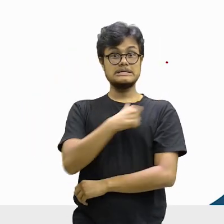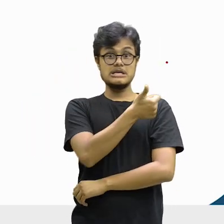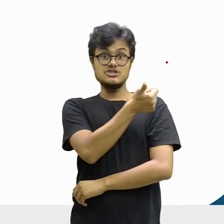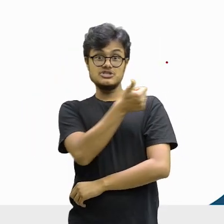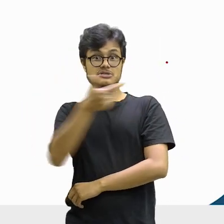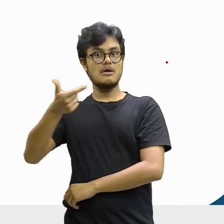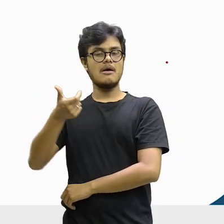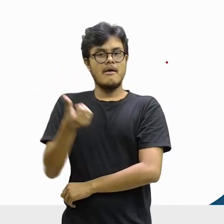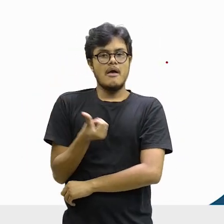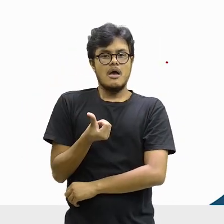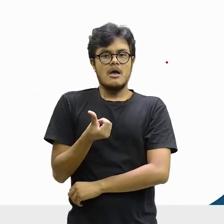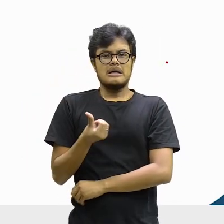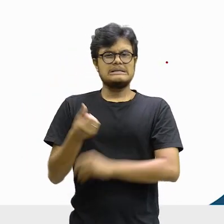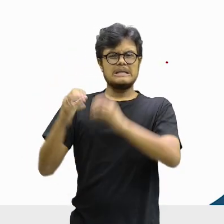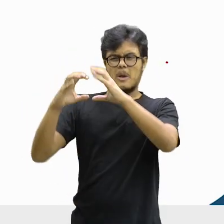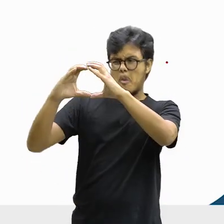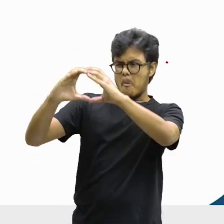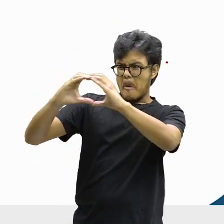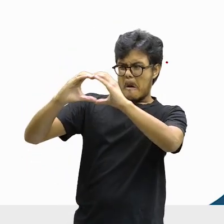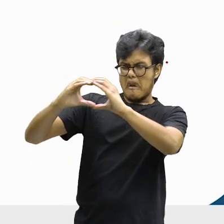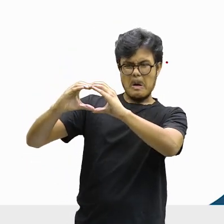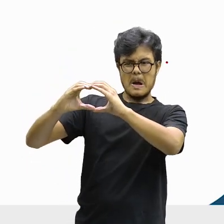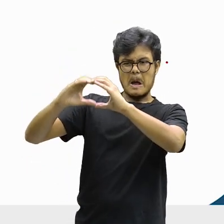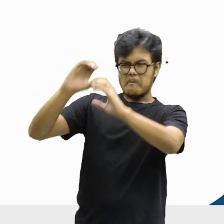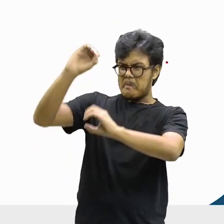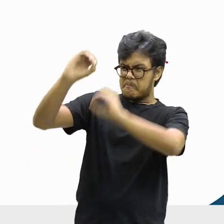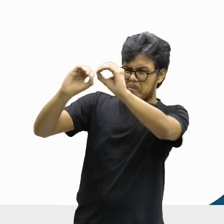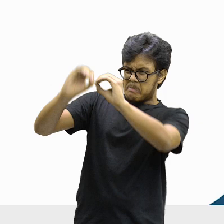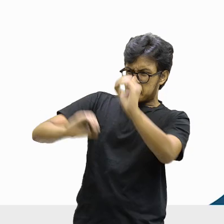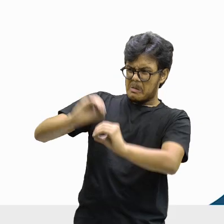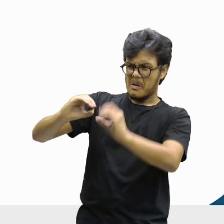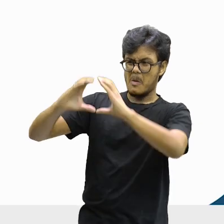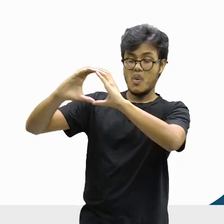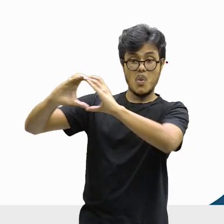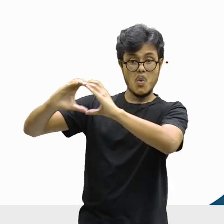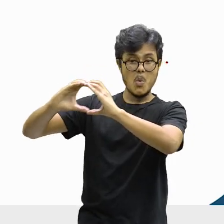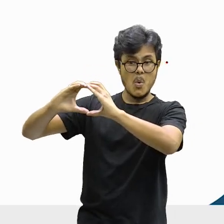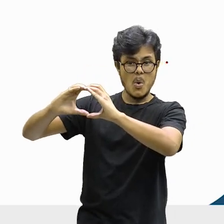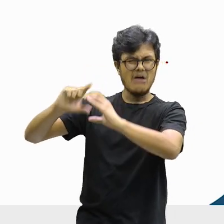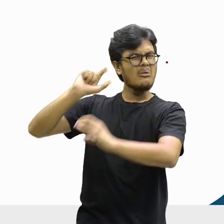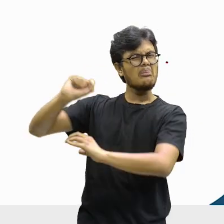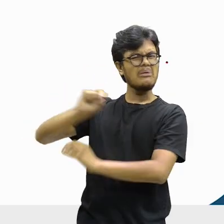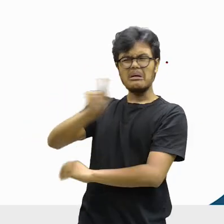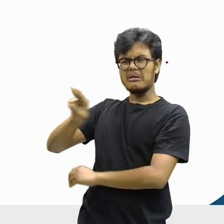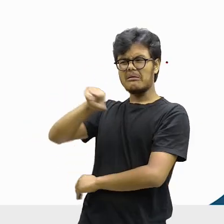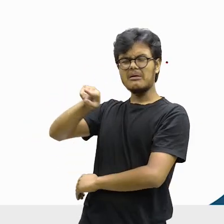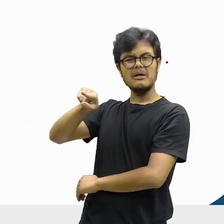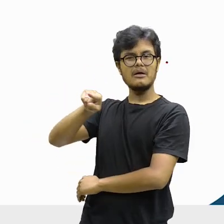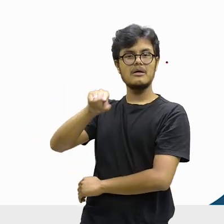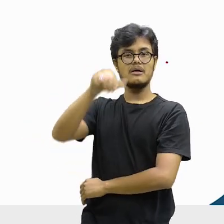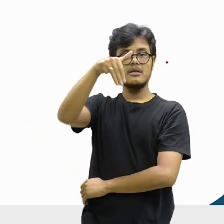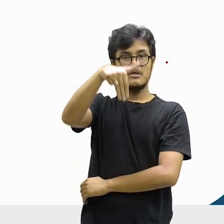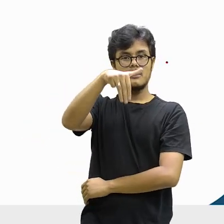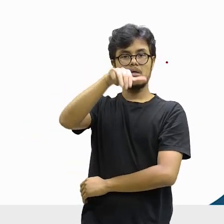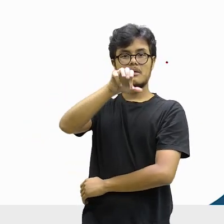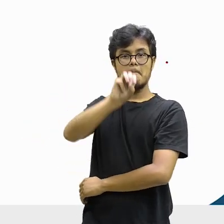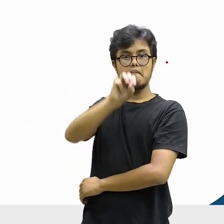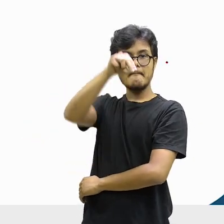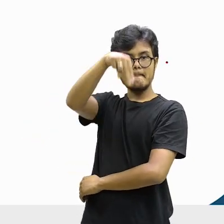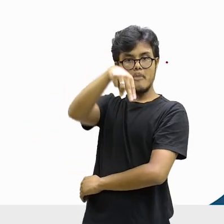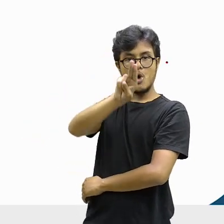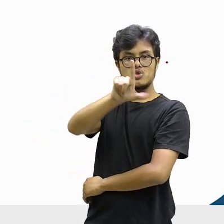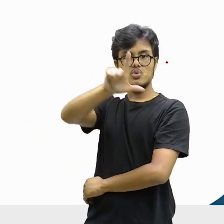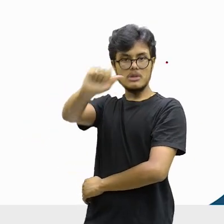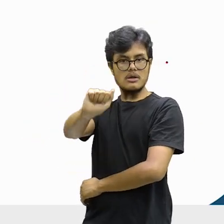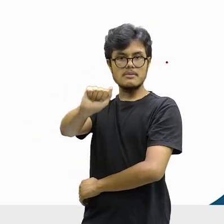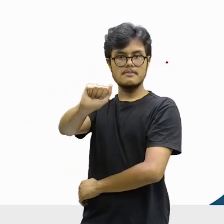né, uma bola maciça de células. Você está vendo aí? Sabe como é que se chama essa bola maciça? Mórula. Muito